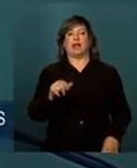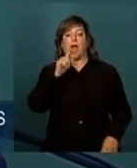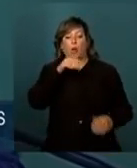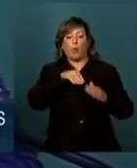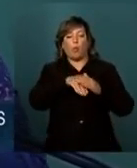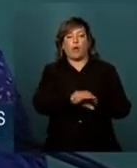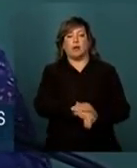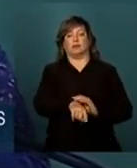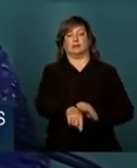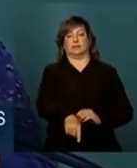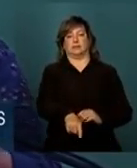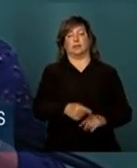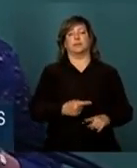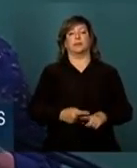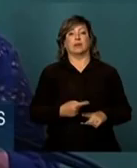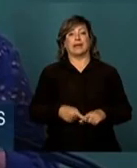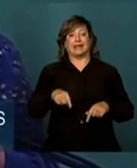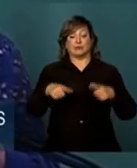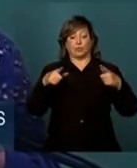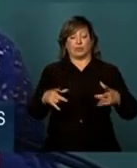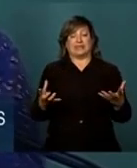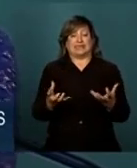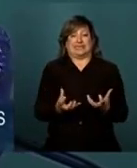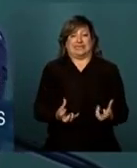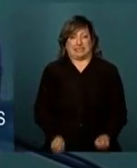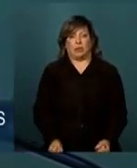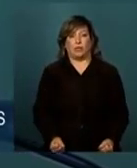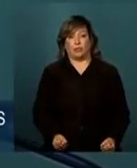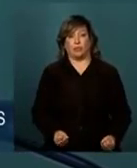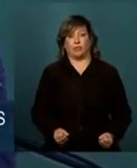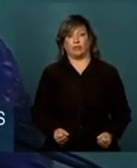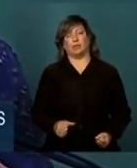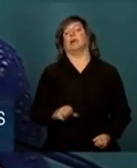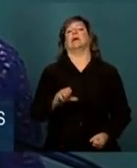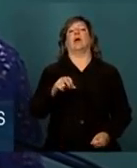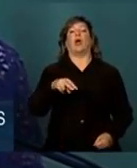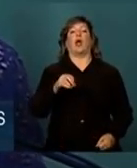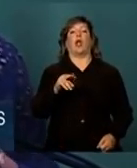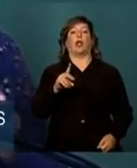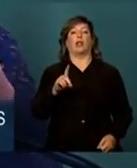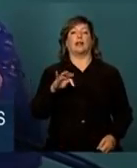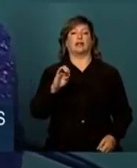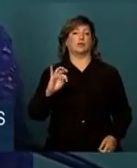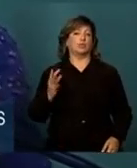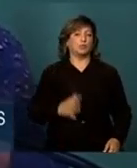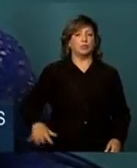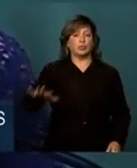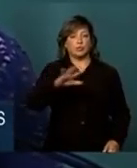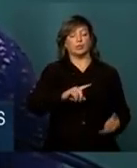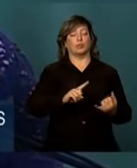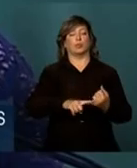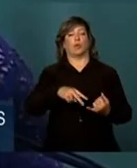E aqui nessa região do semiárido, no Nordeste todo,